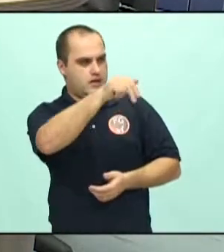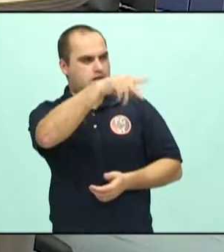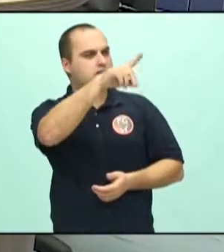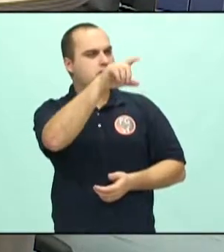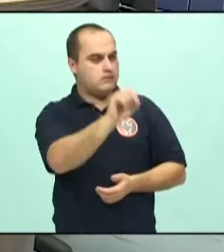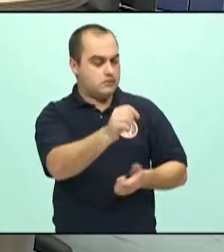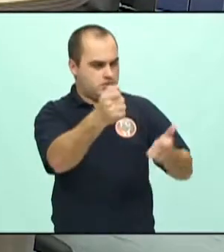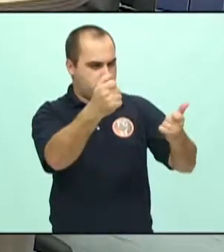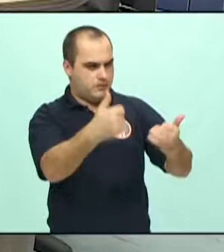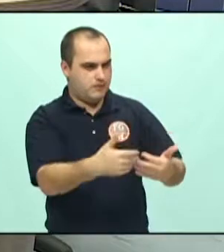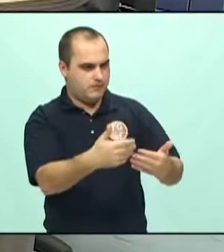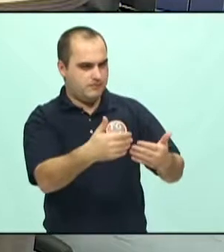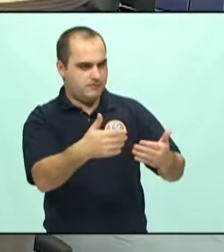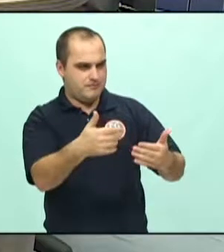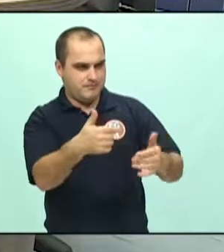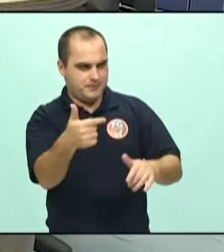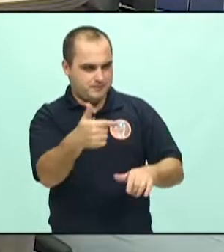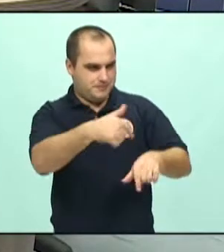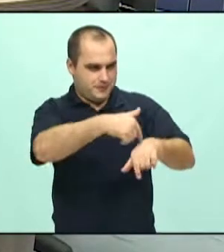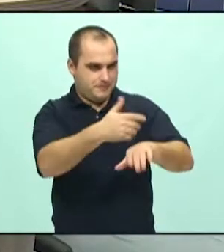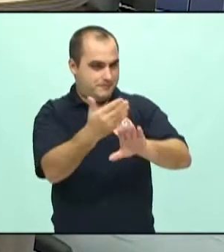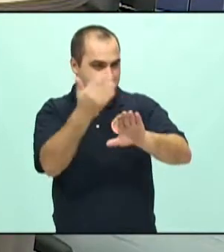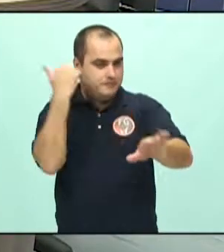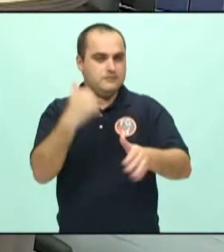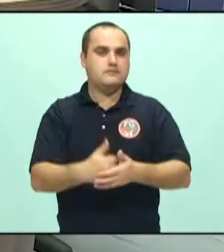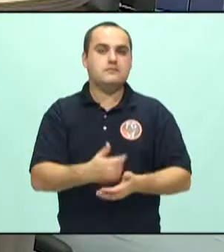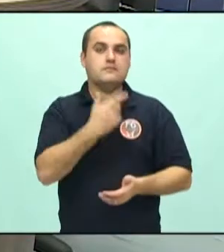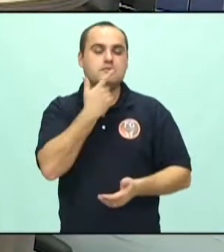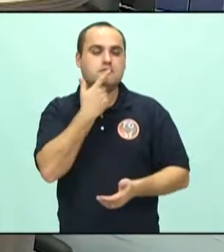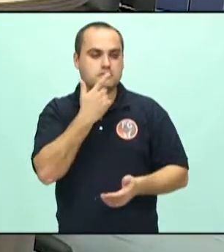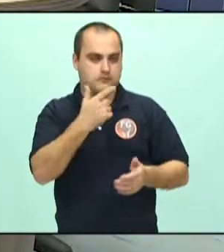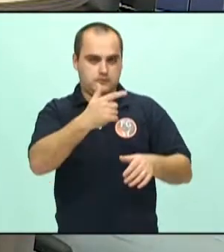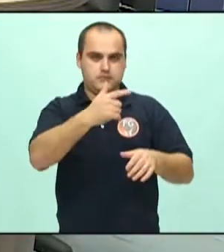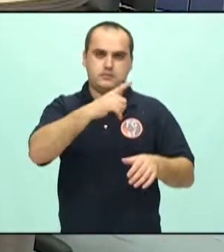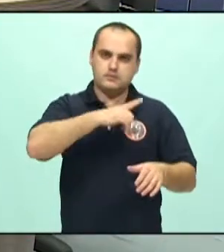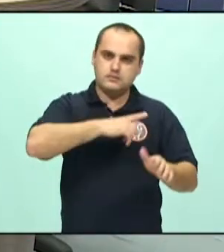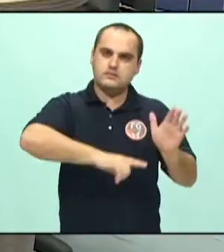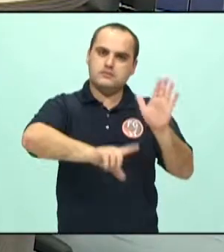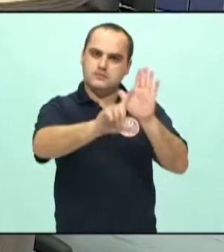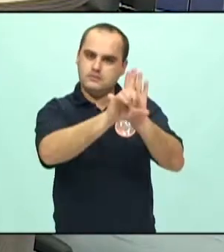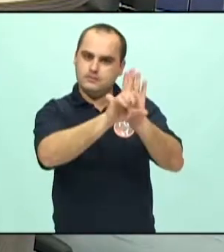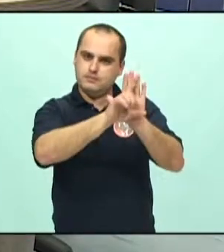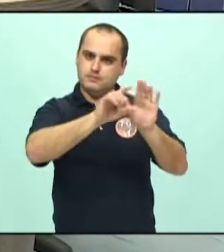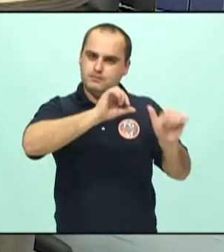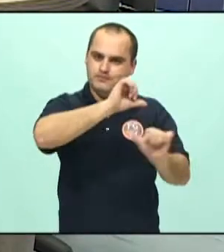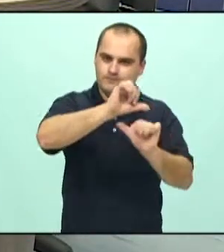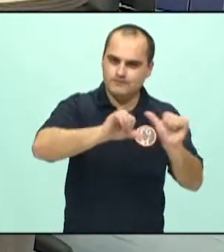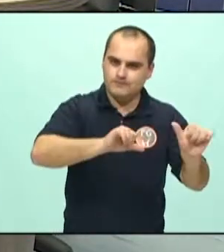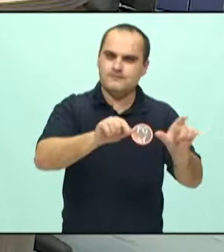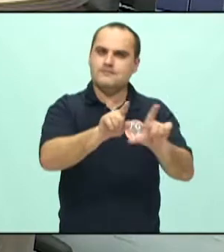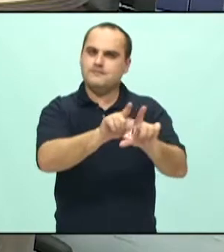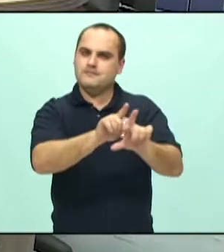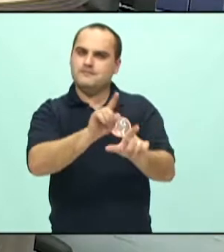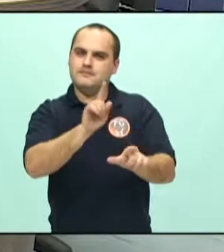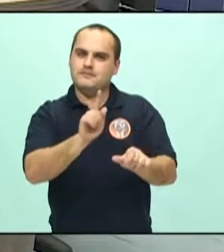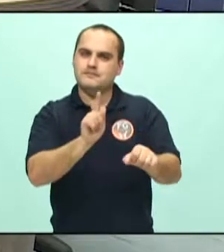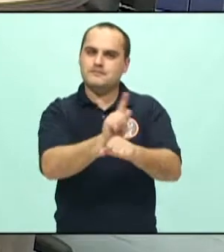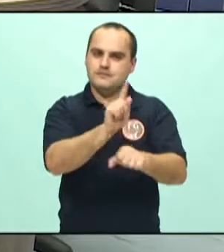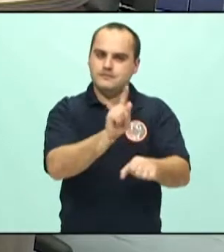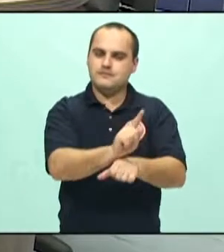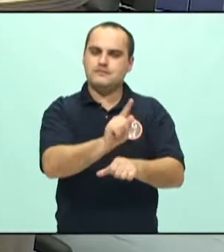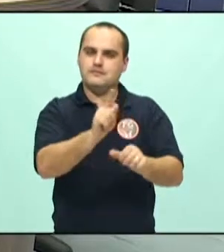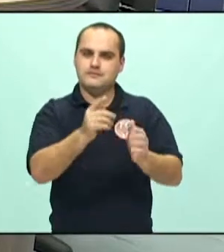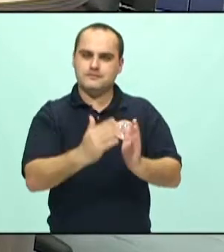tivemos em legislação e também em algumas alterações, às vezes, na gestão portuária, na ocupação dos